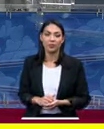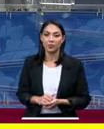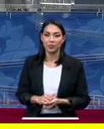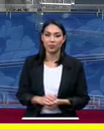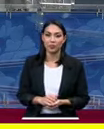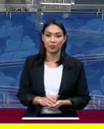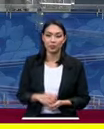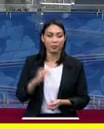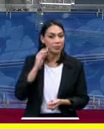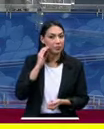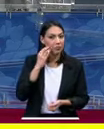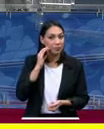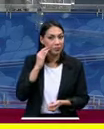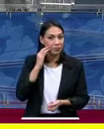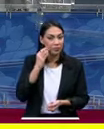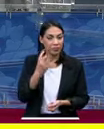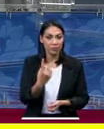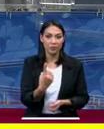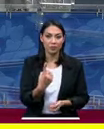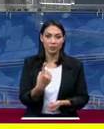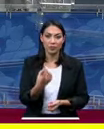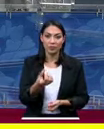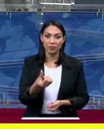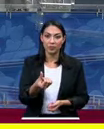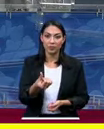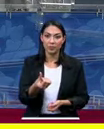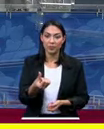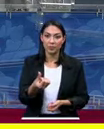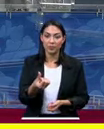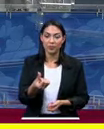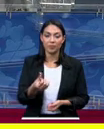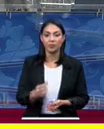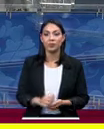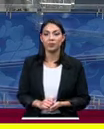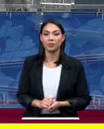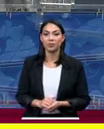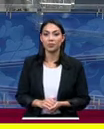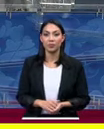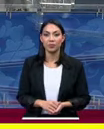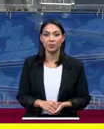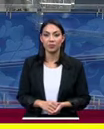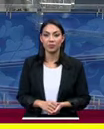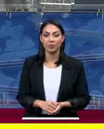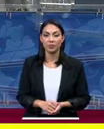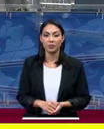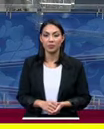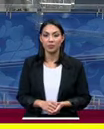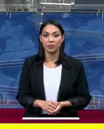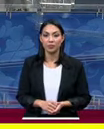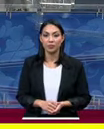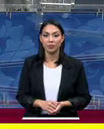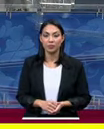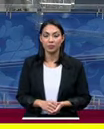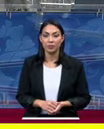atento. Bola rosa, número 16. Rosa, 16.